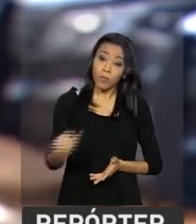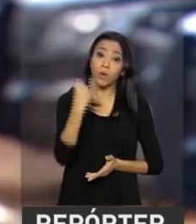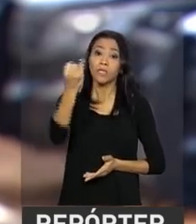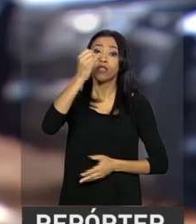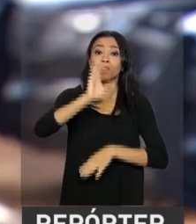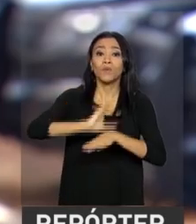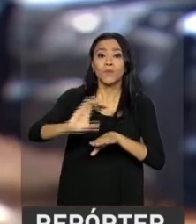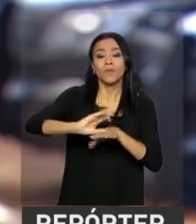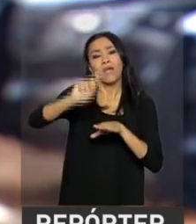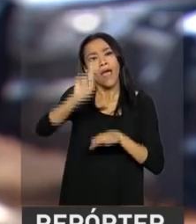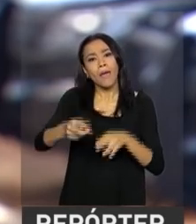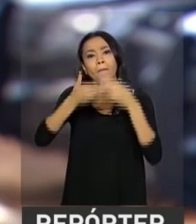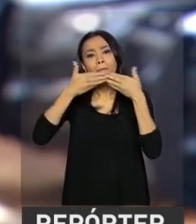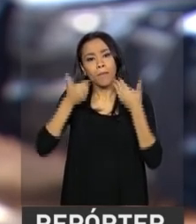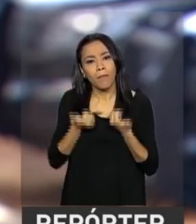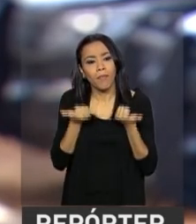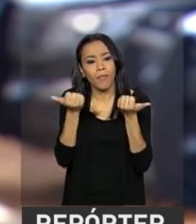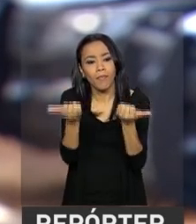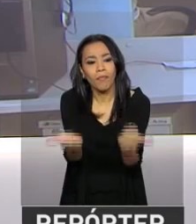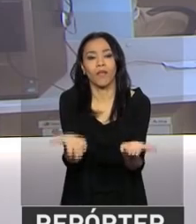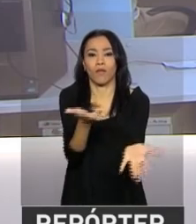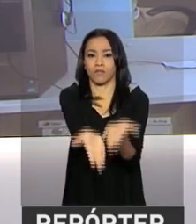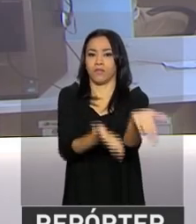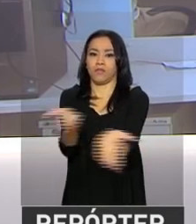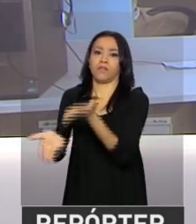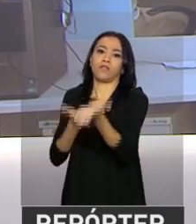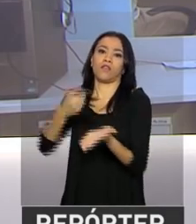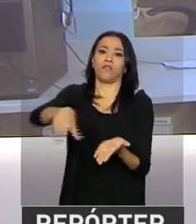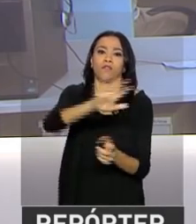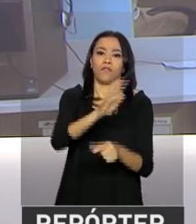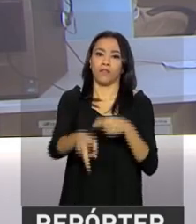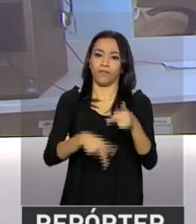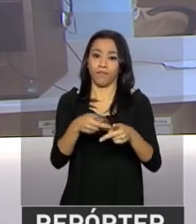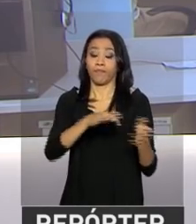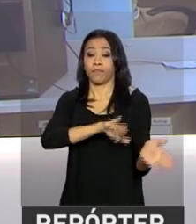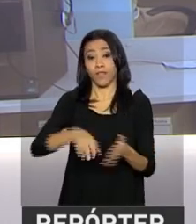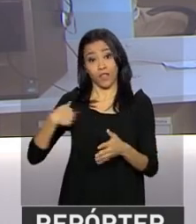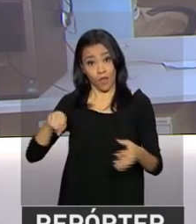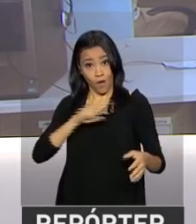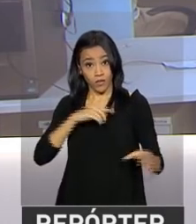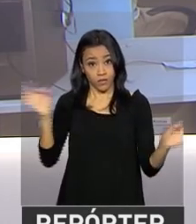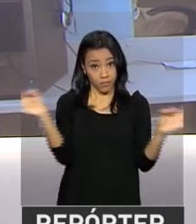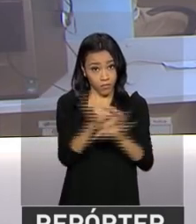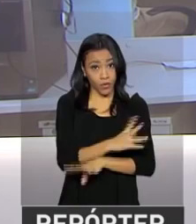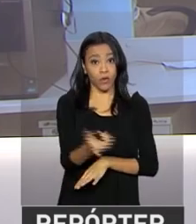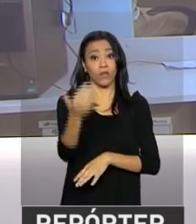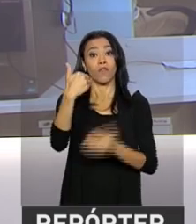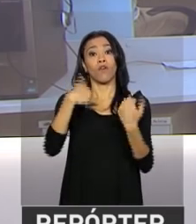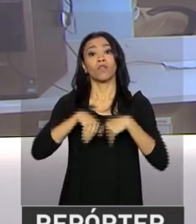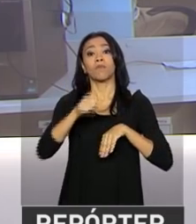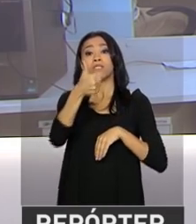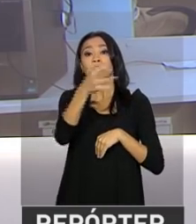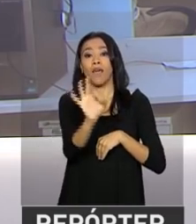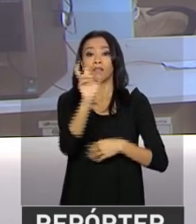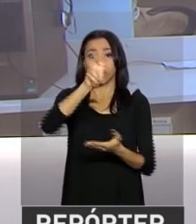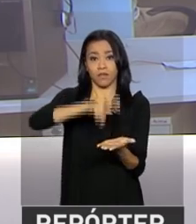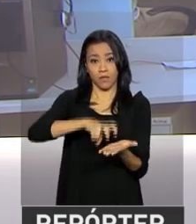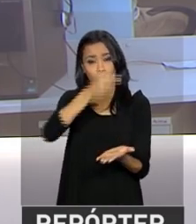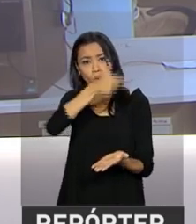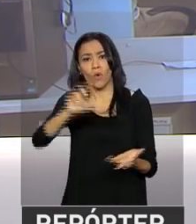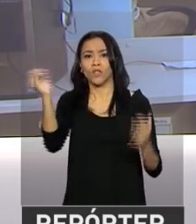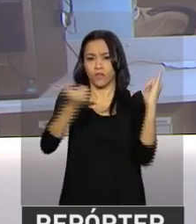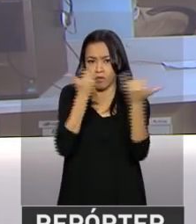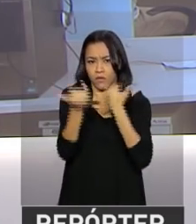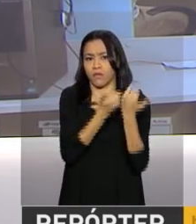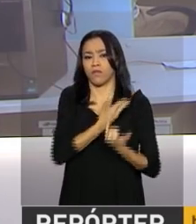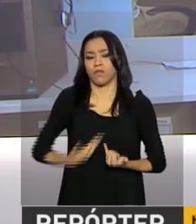um serviço melhor para a população. E nós ficamos por aqui, voltamos às 10 da manhã com outras informações do